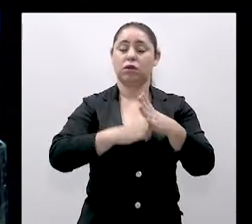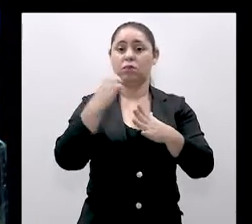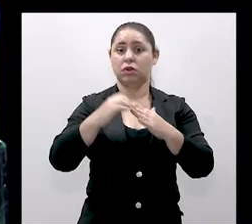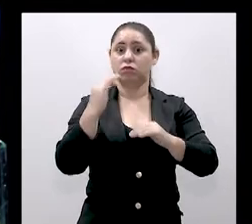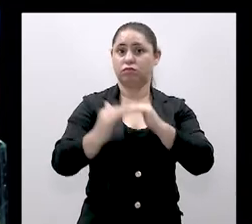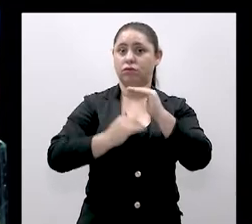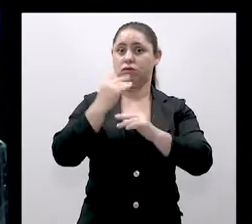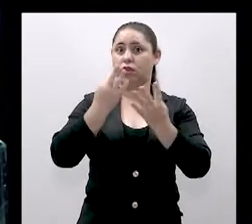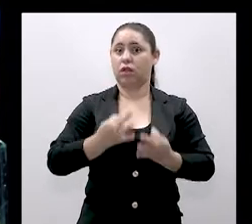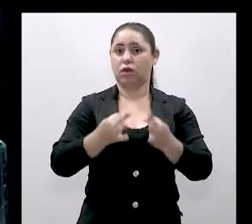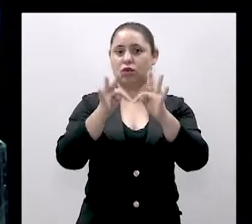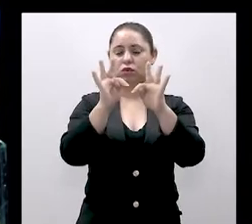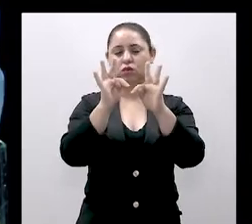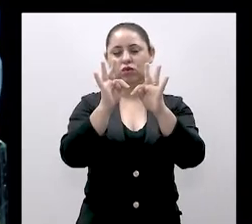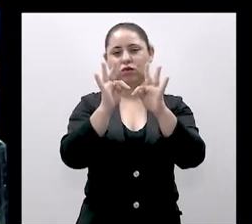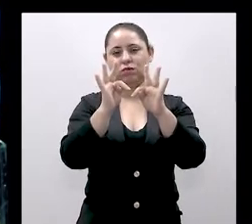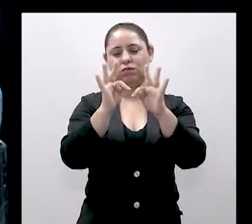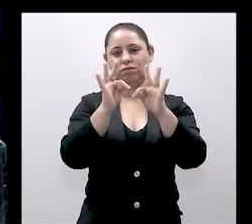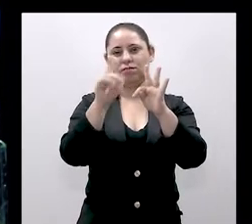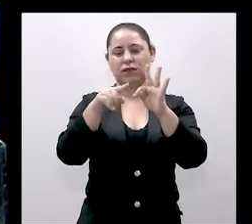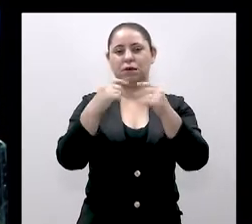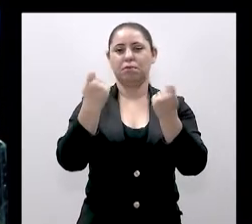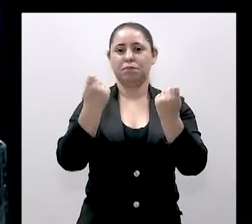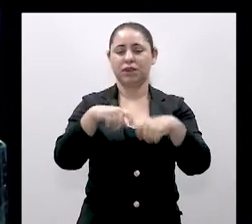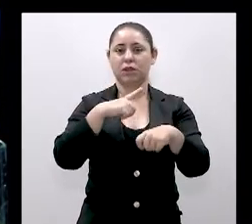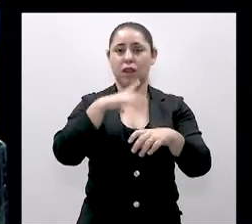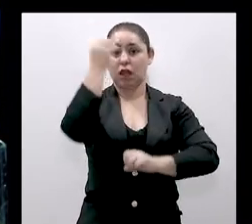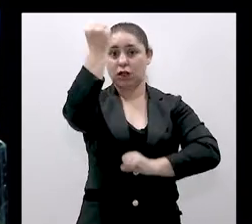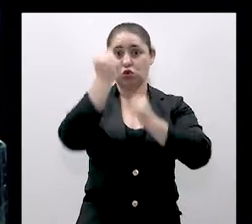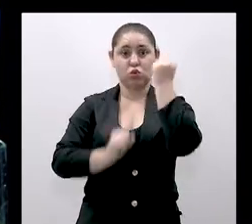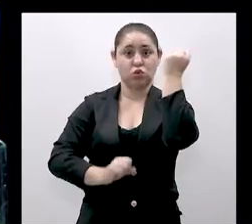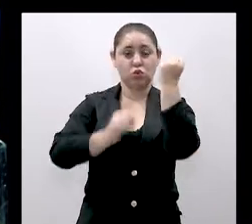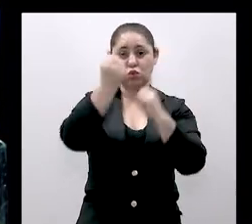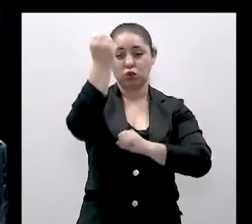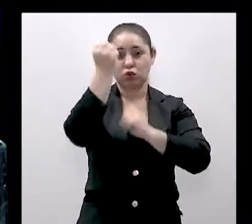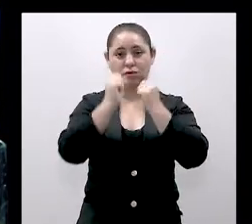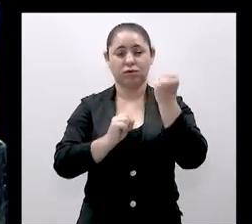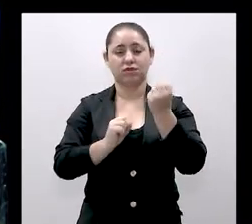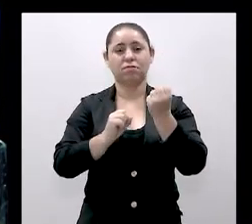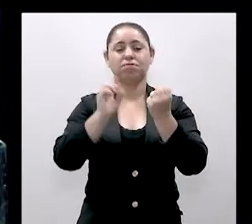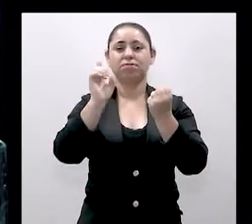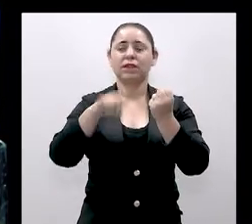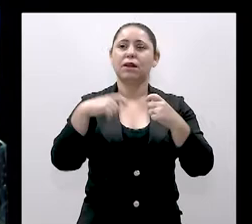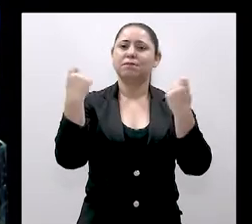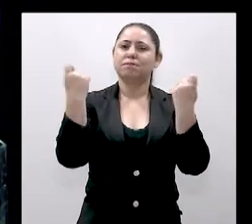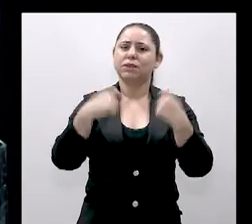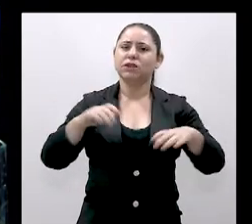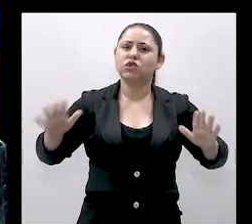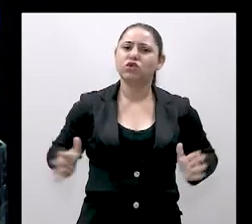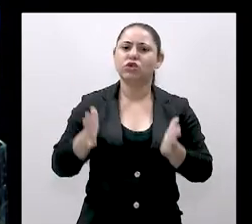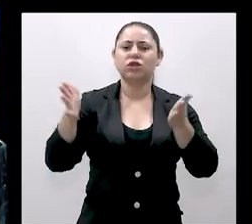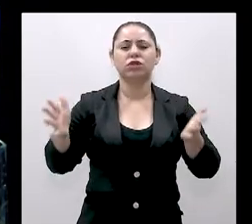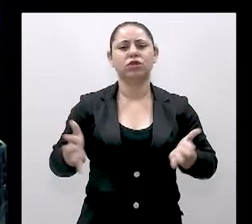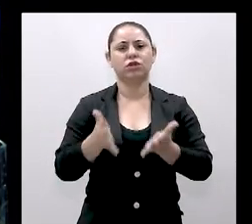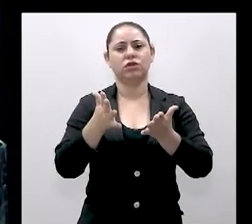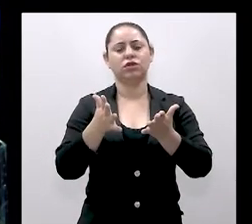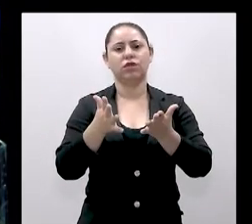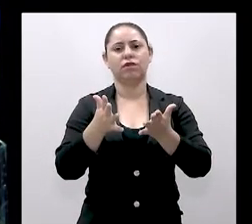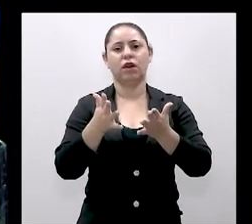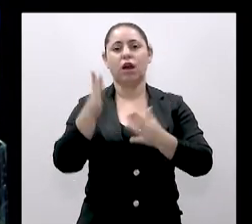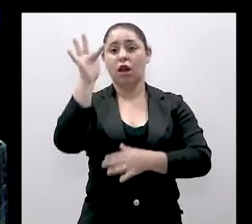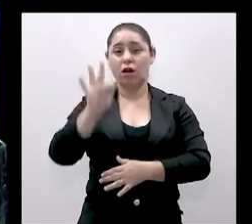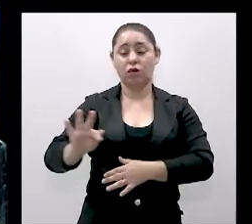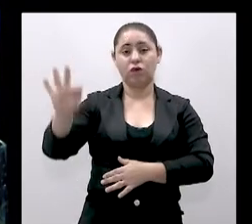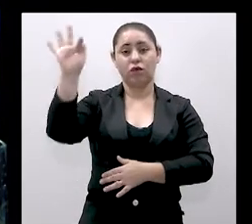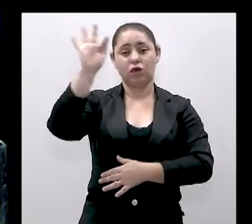você tem que ter empresas que vão desenvolver tecnologia né você tem que ter industrialização é você tem que